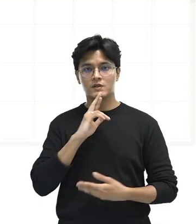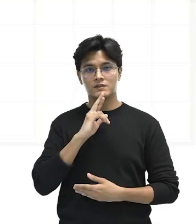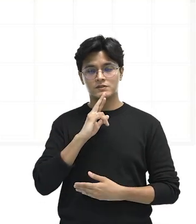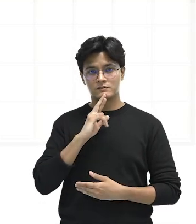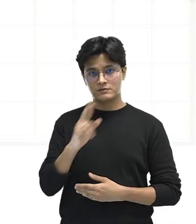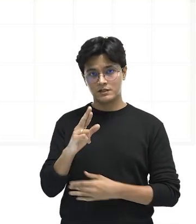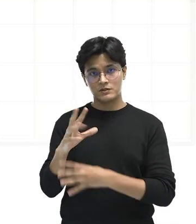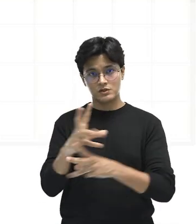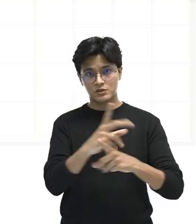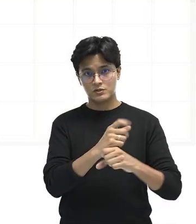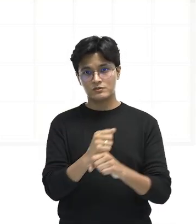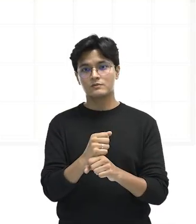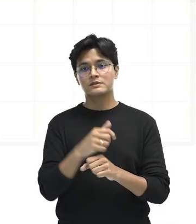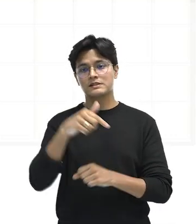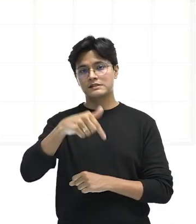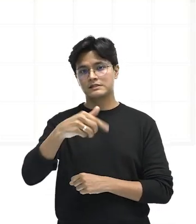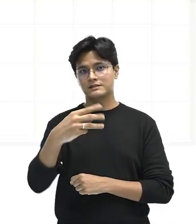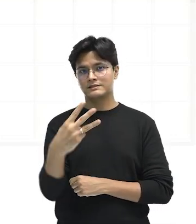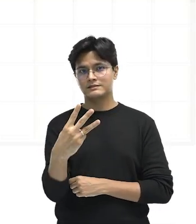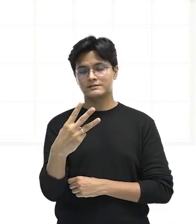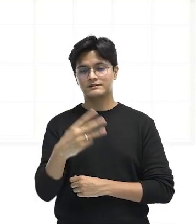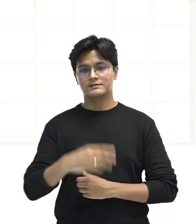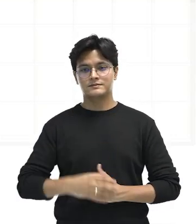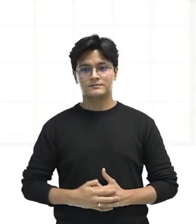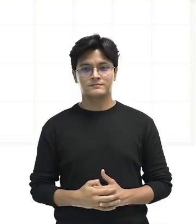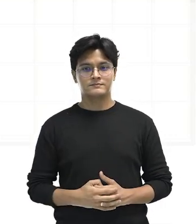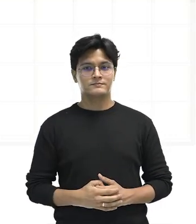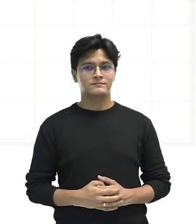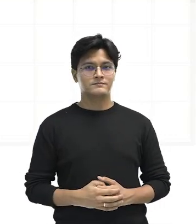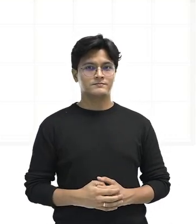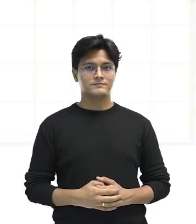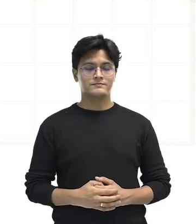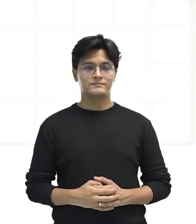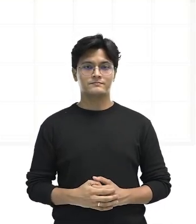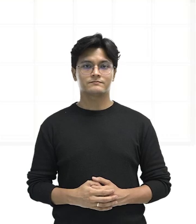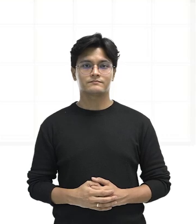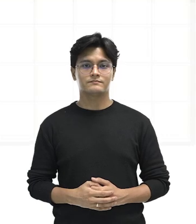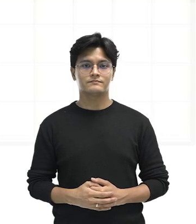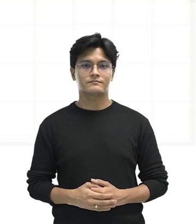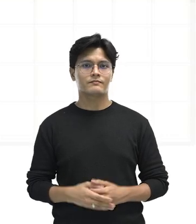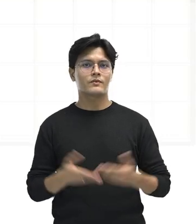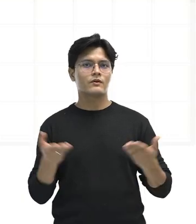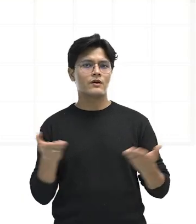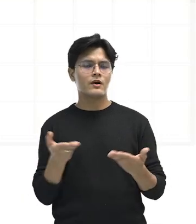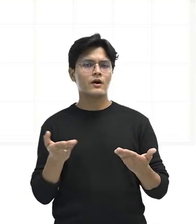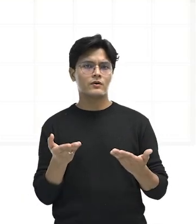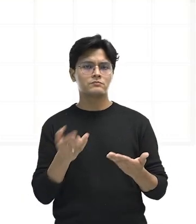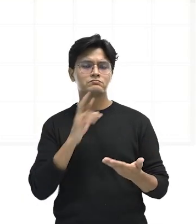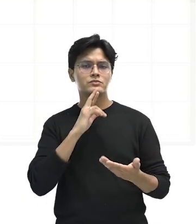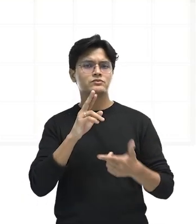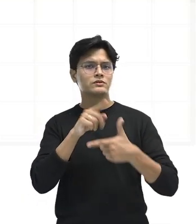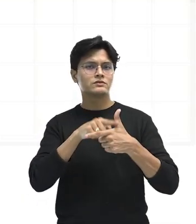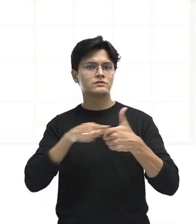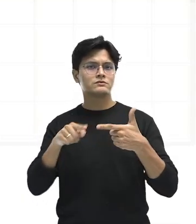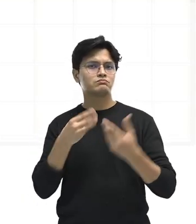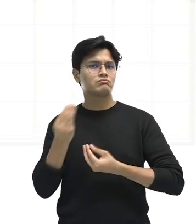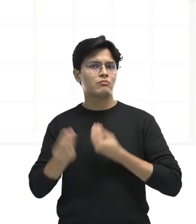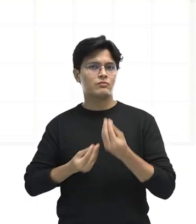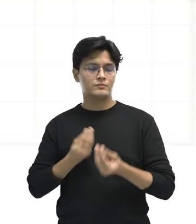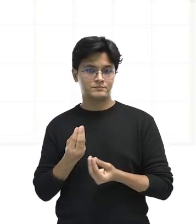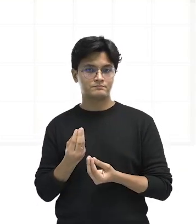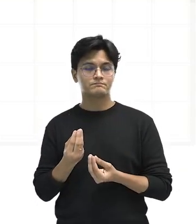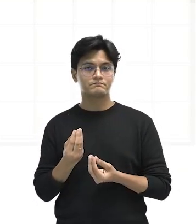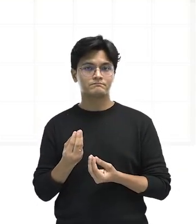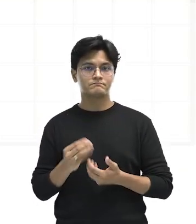somatório é igual a 73. E agora, a divisão? A divisão será